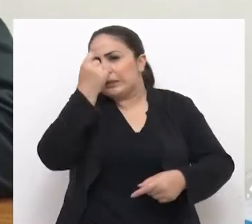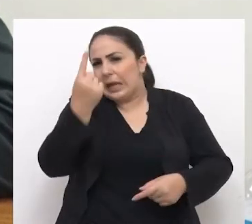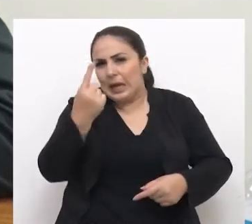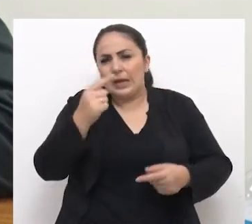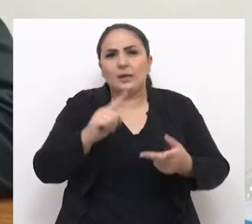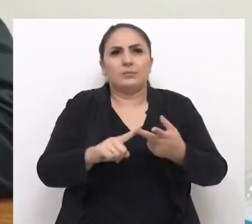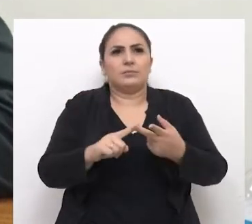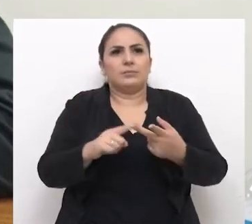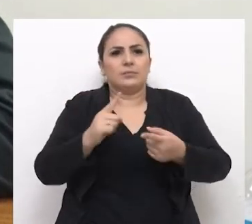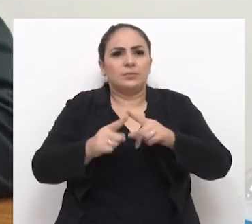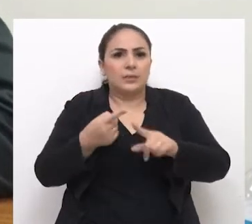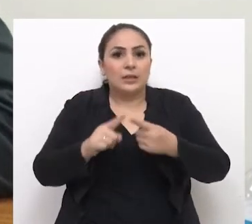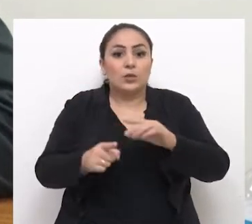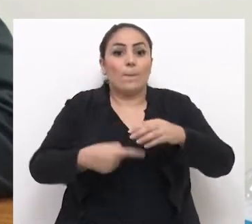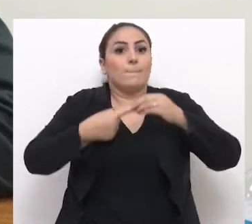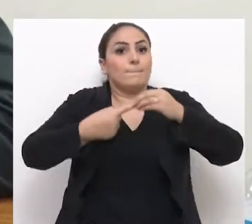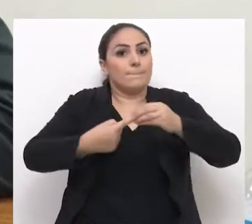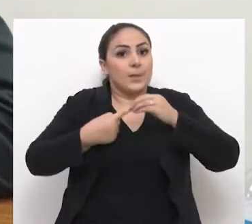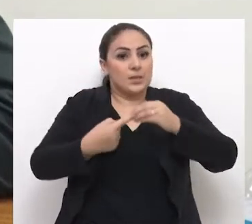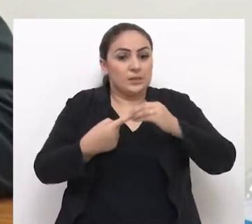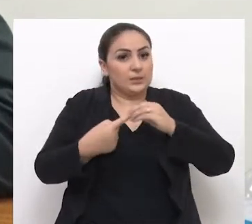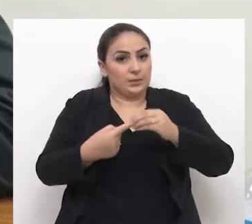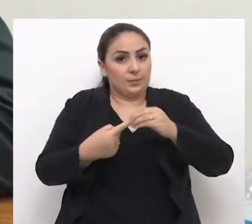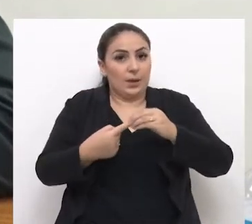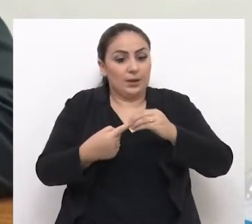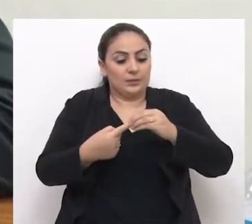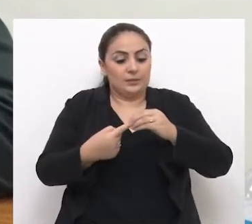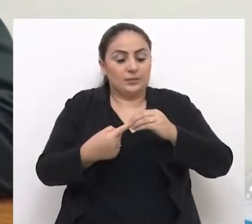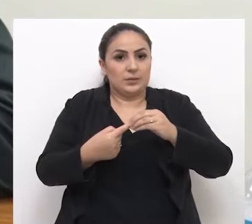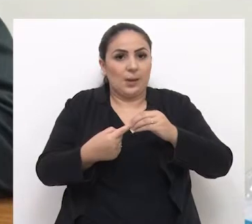as ideias e as principais